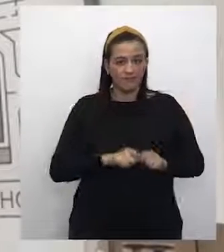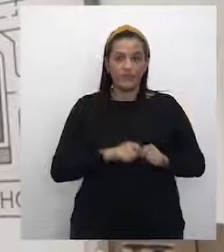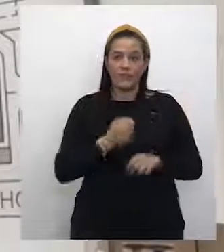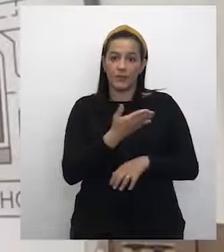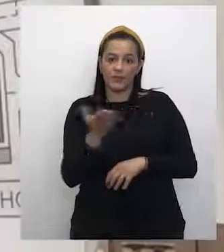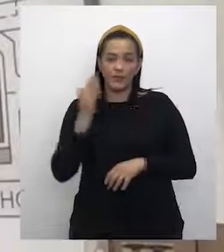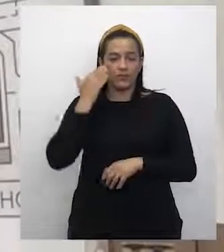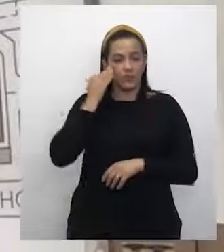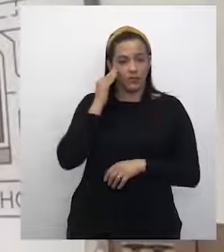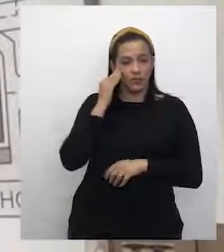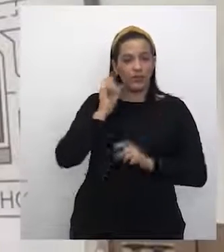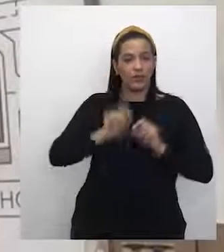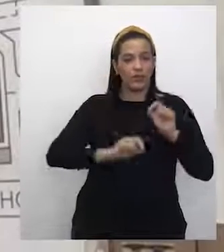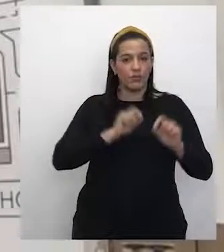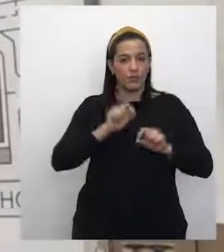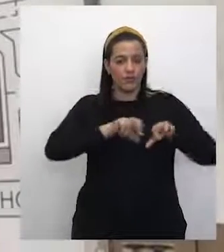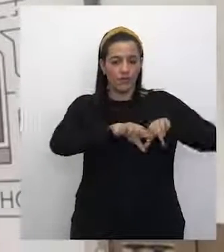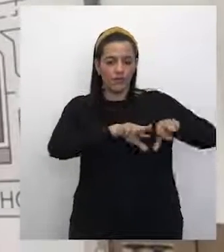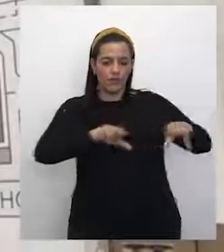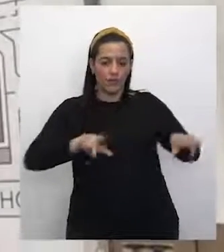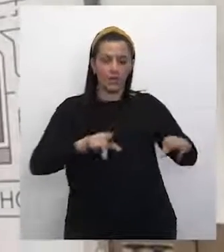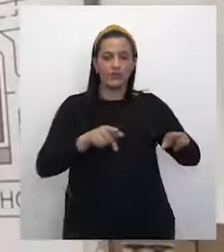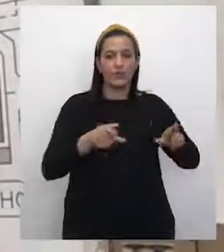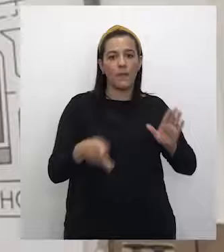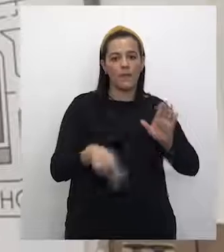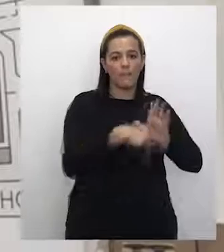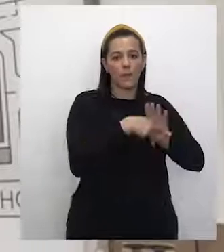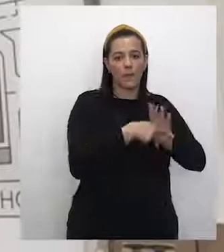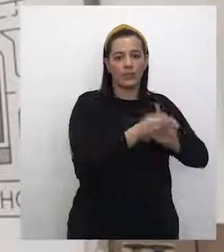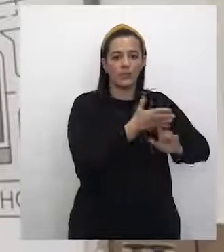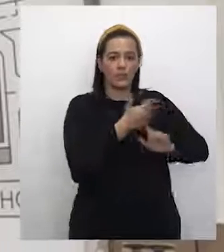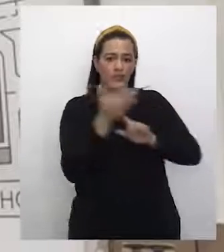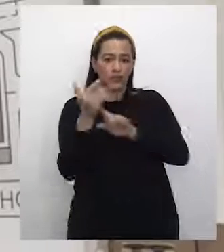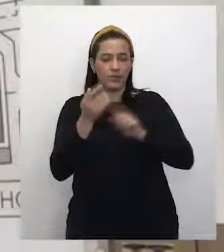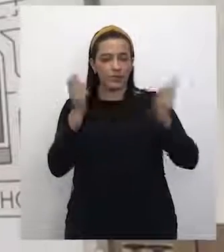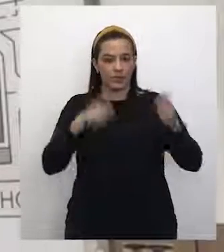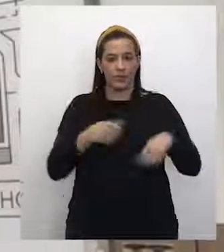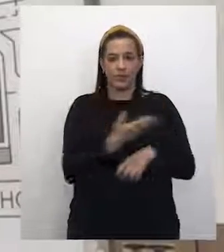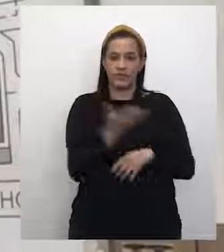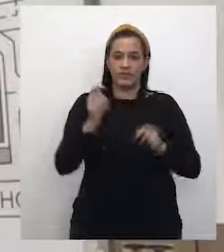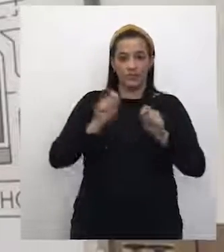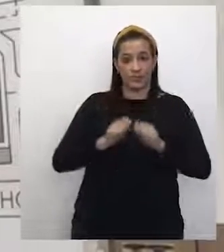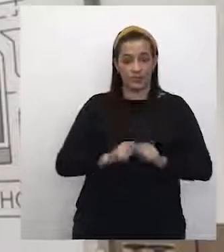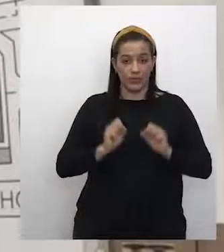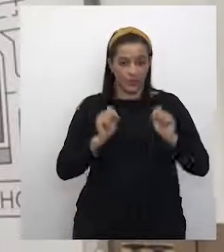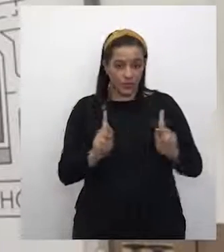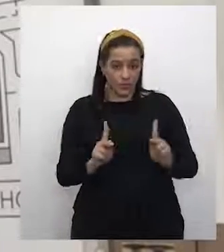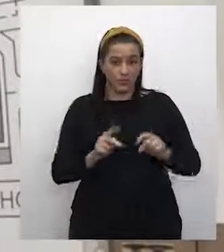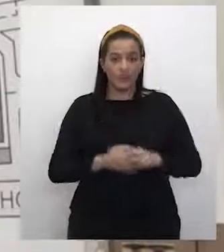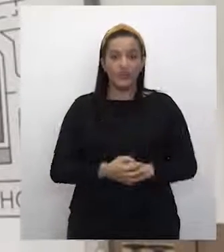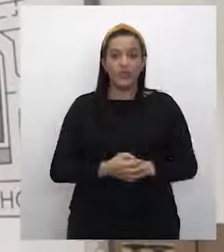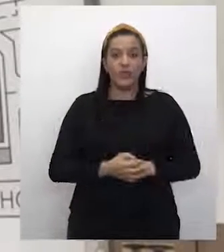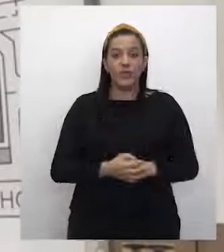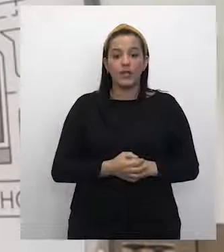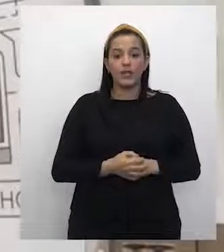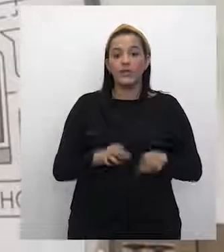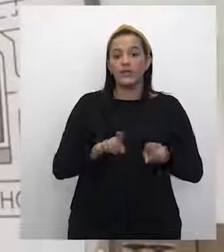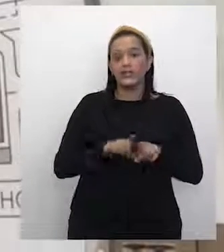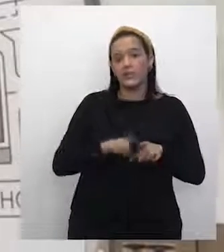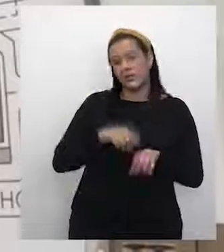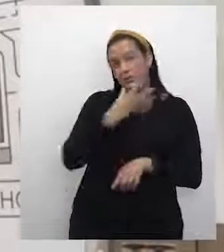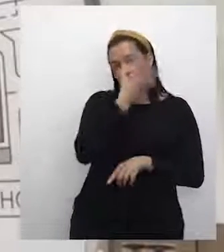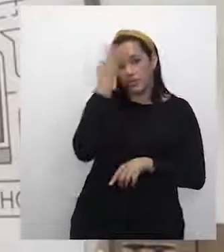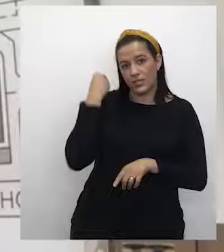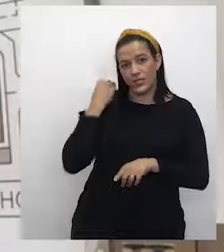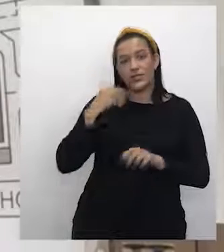entender um pouquinho várias coisas da tecnologia, né? Que a gente pode colocar em prática aí, tá certo? E não esqueçam de fazer a